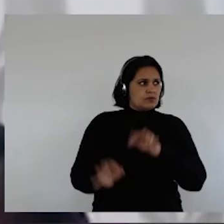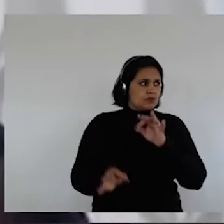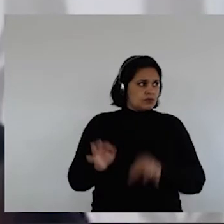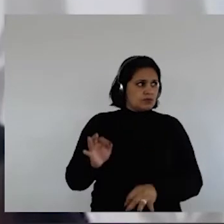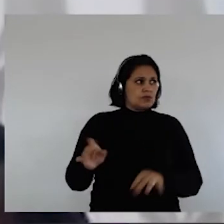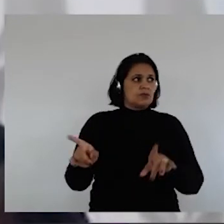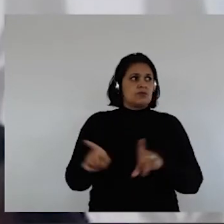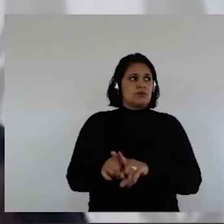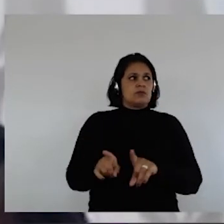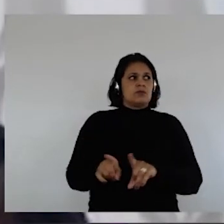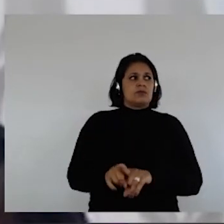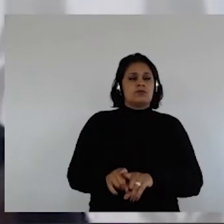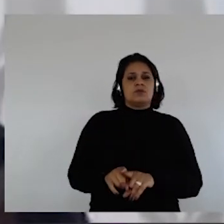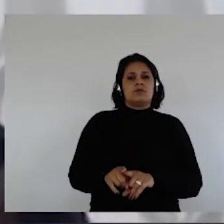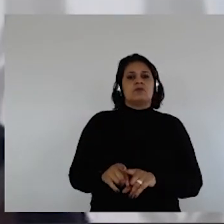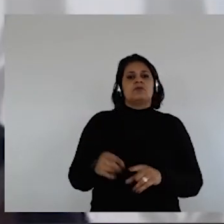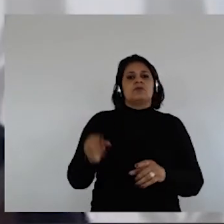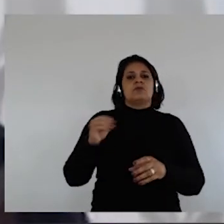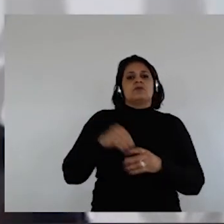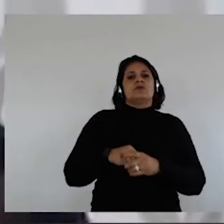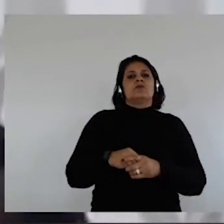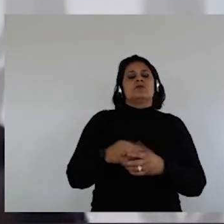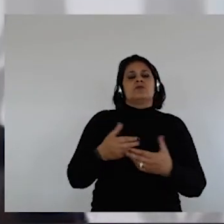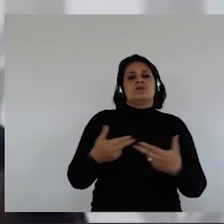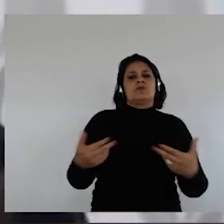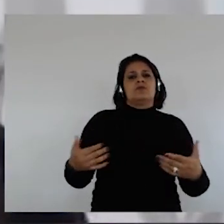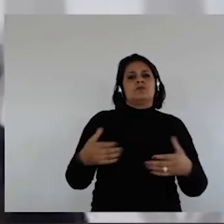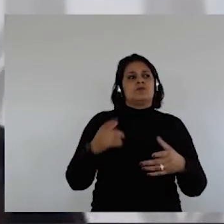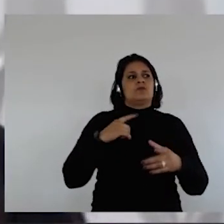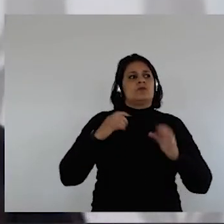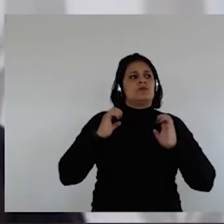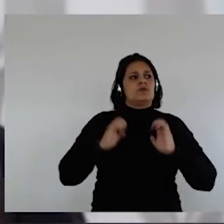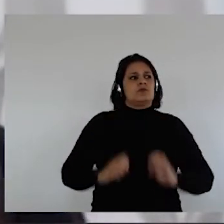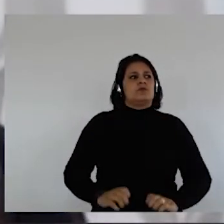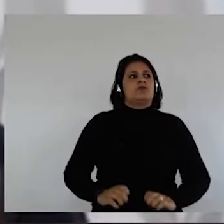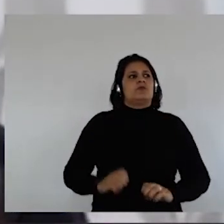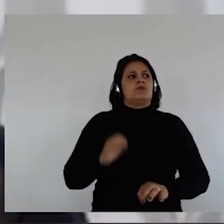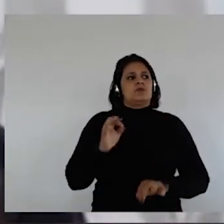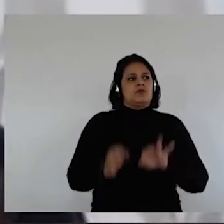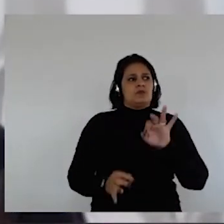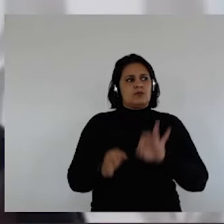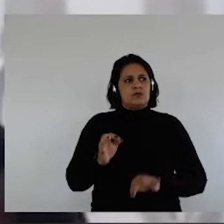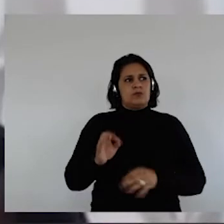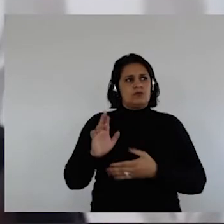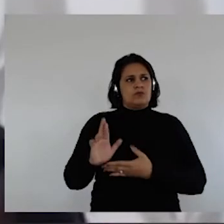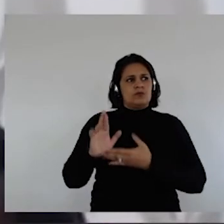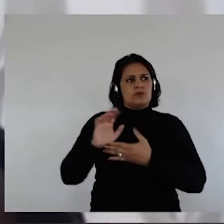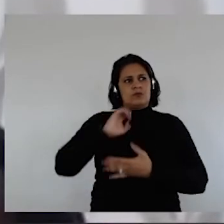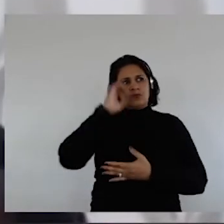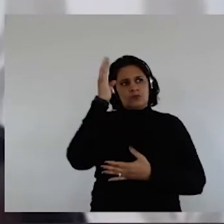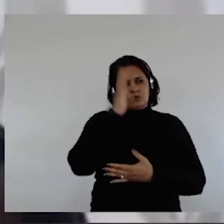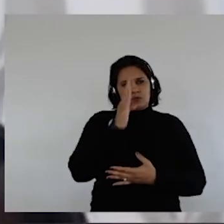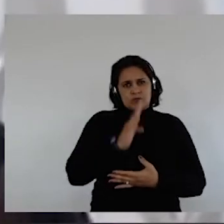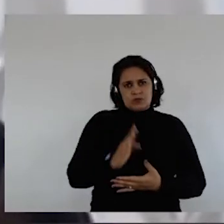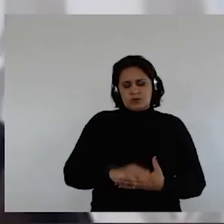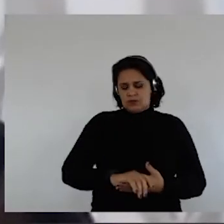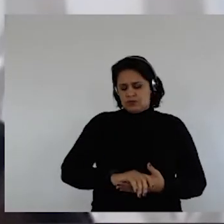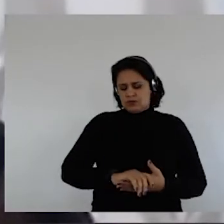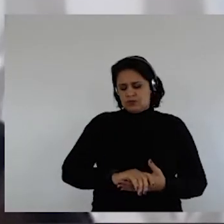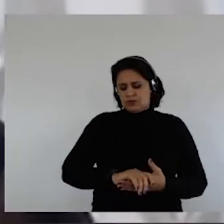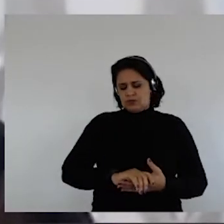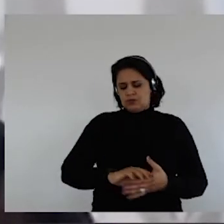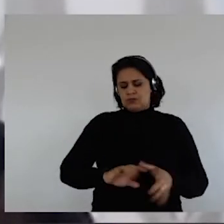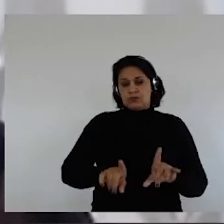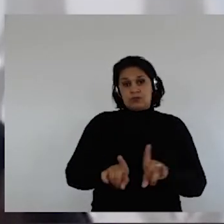membro da Comissão Ibero-Americana de Ética Judicial, representando o Brasil, desembargador